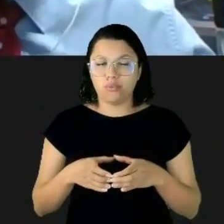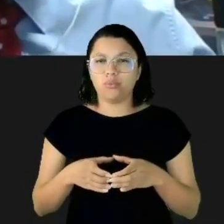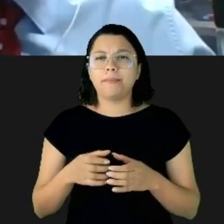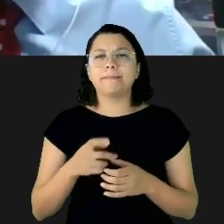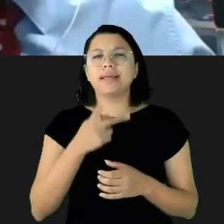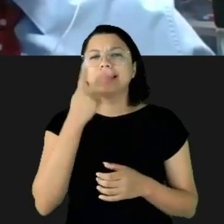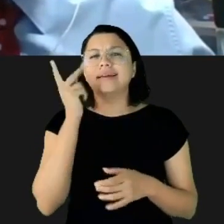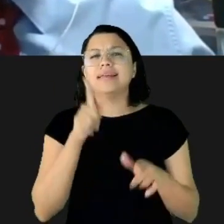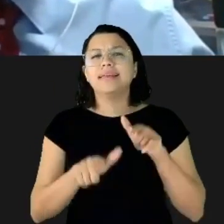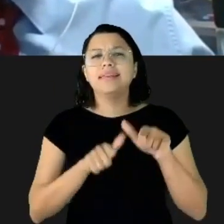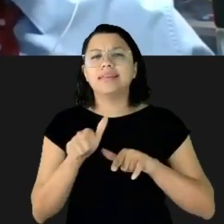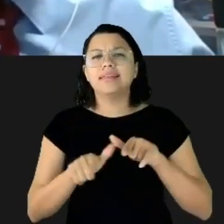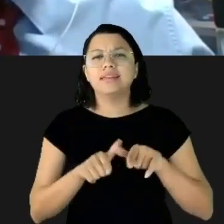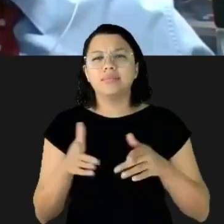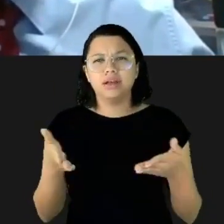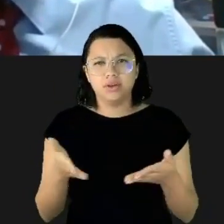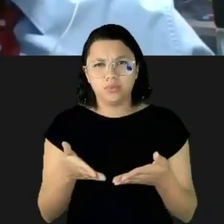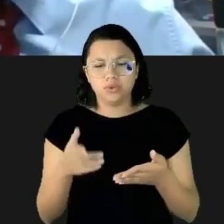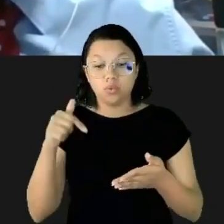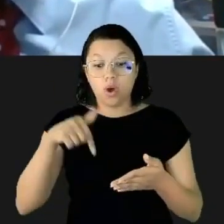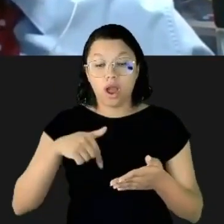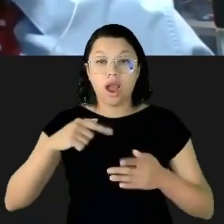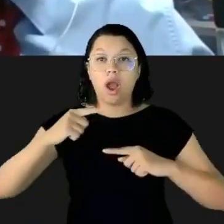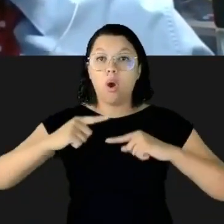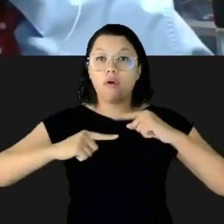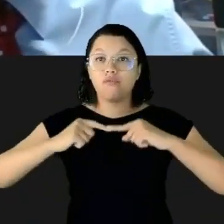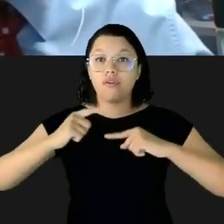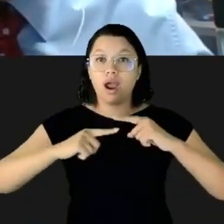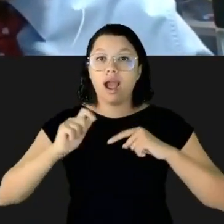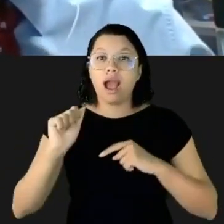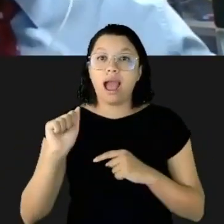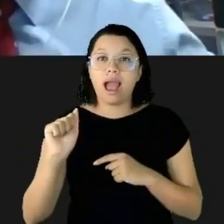trabalha com isso é uma ferramenta